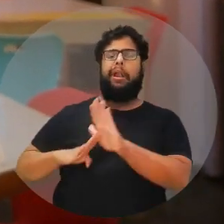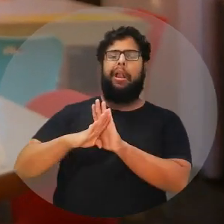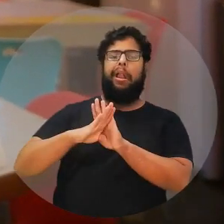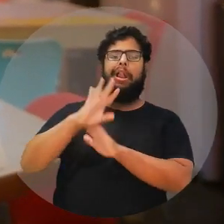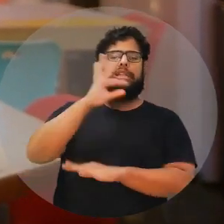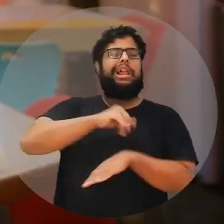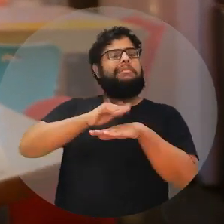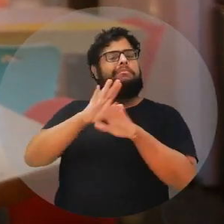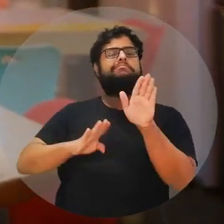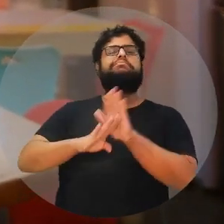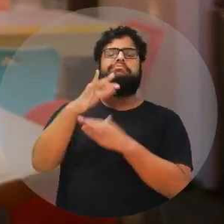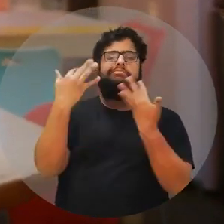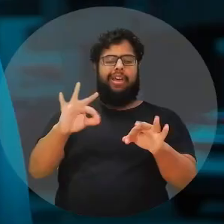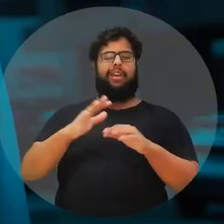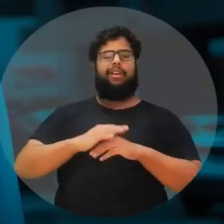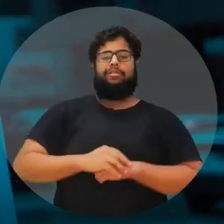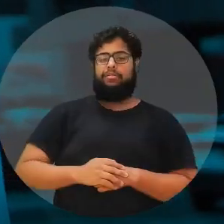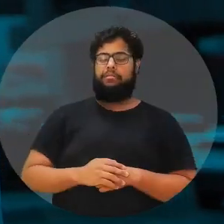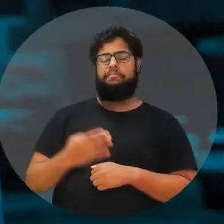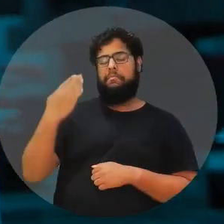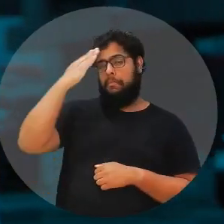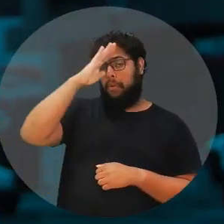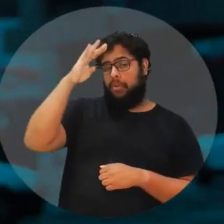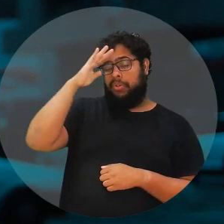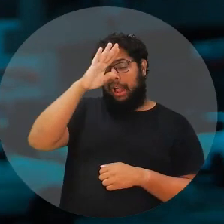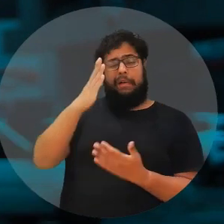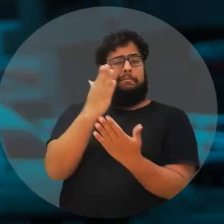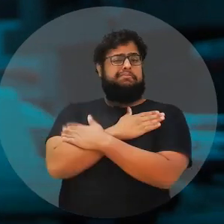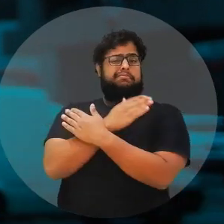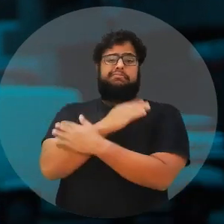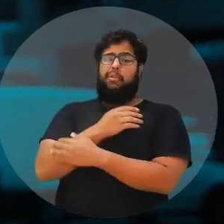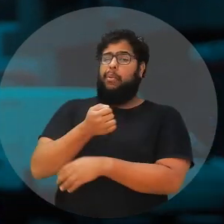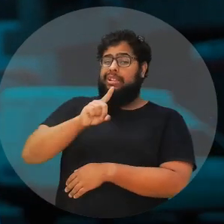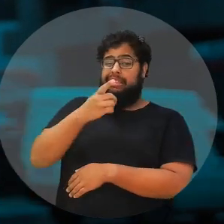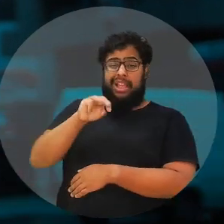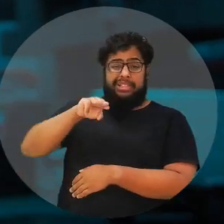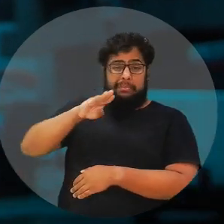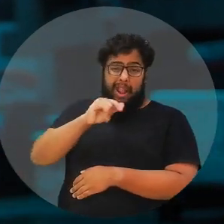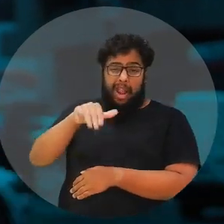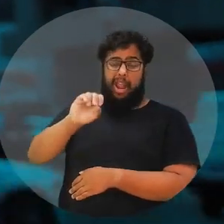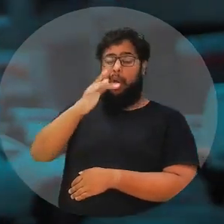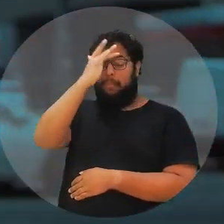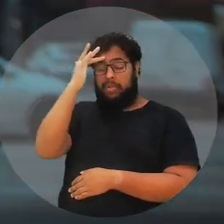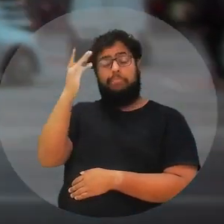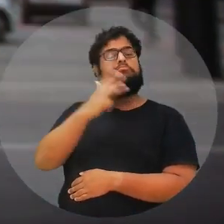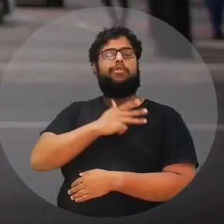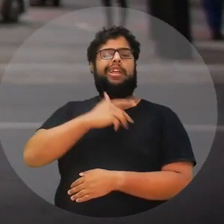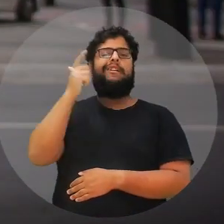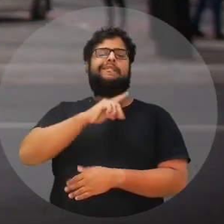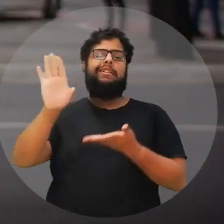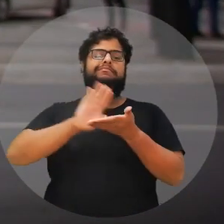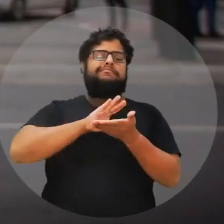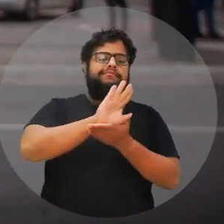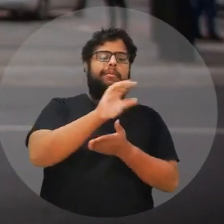com reajustes acima da inflação. Com Bolsonaro, o desemprego atinge quase 10 milhões de pessoas. Já Lula vai investir